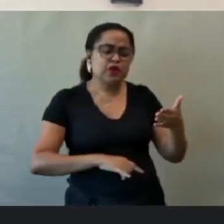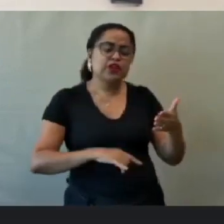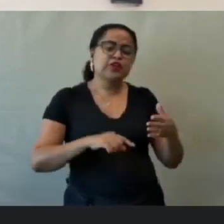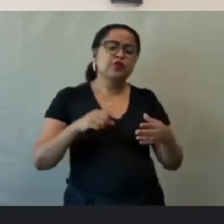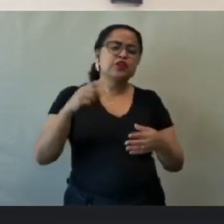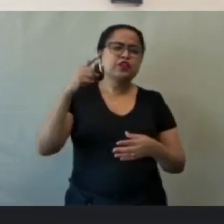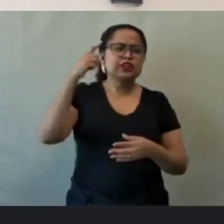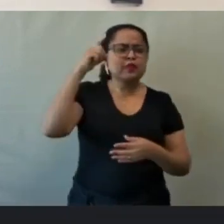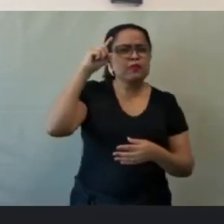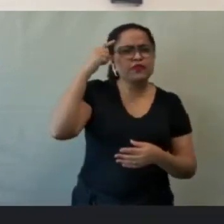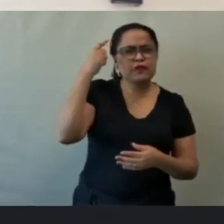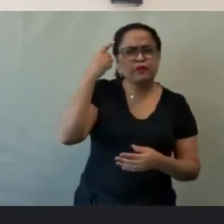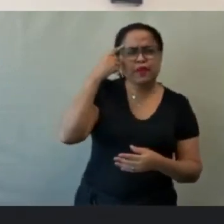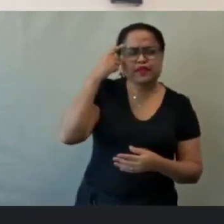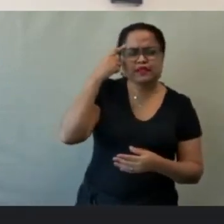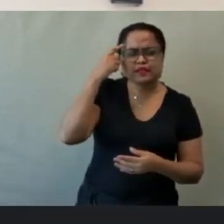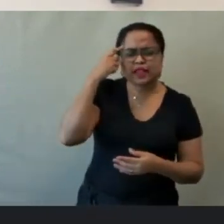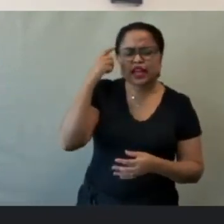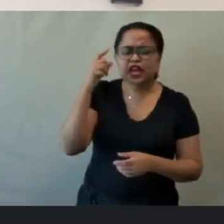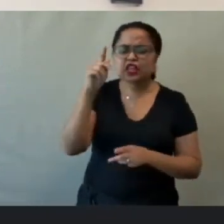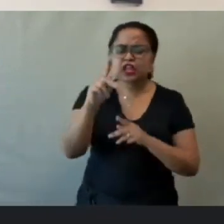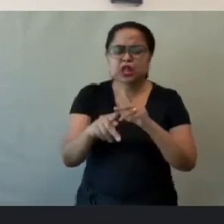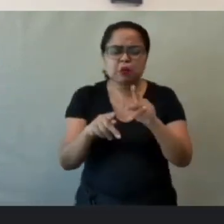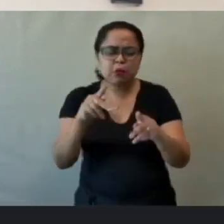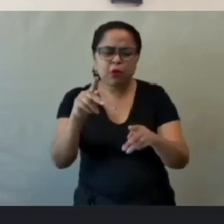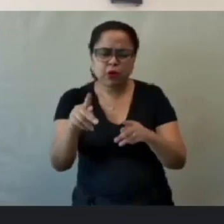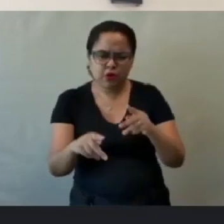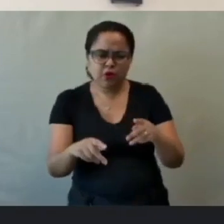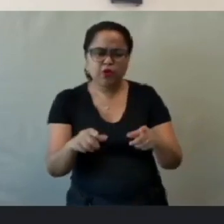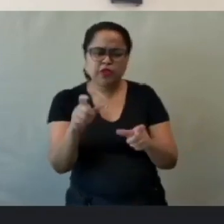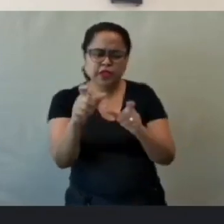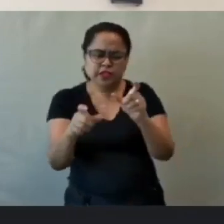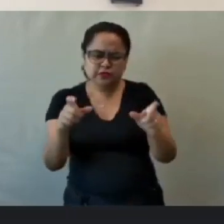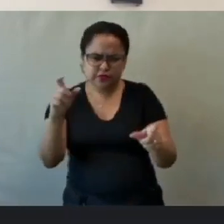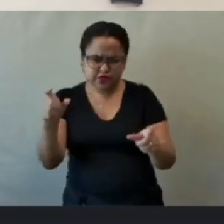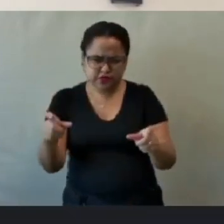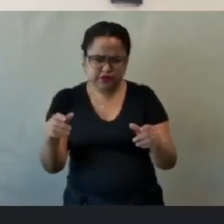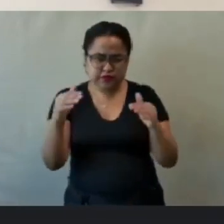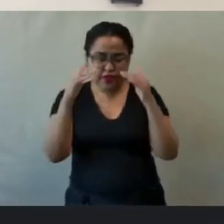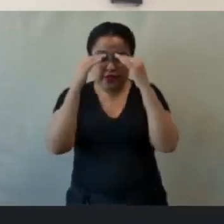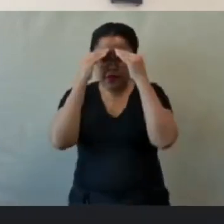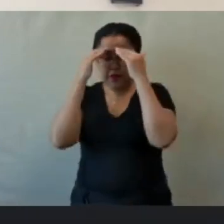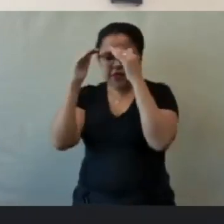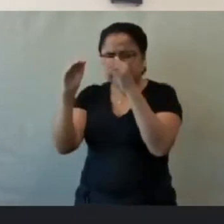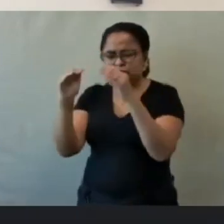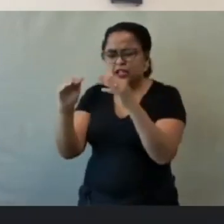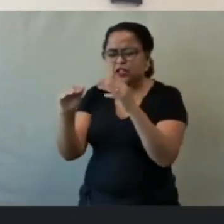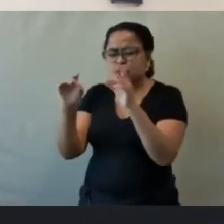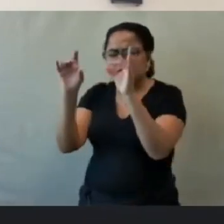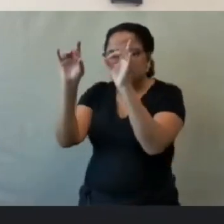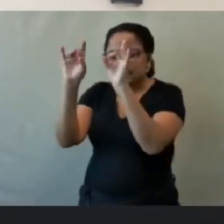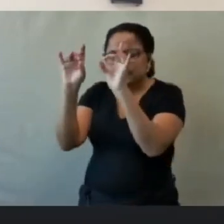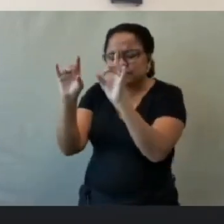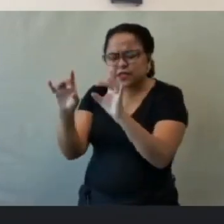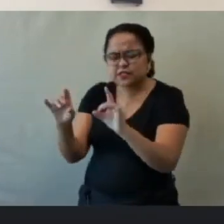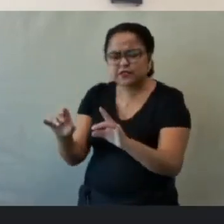realidade daquele povo, daquela gente, daquele território, respeitando as especificidades de cada um,